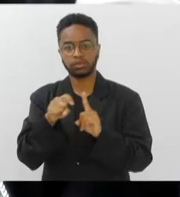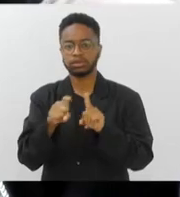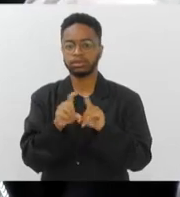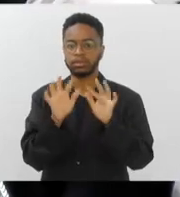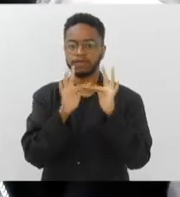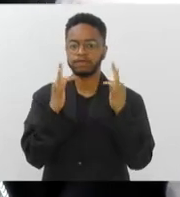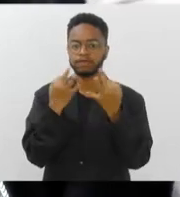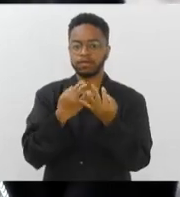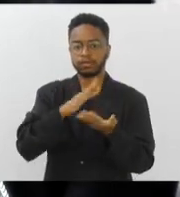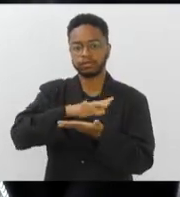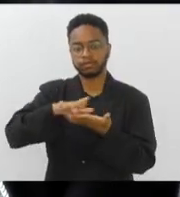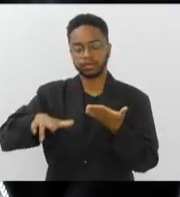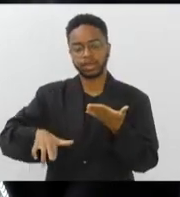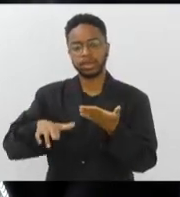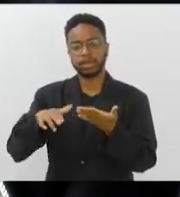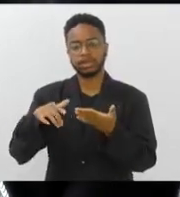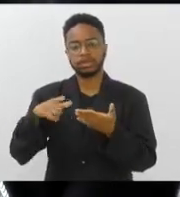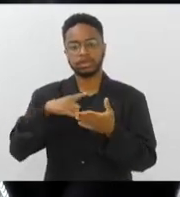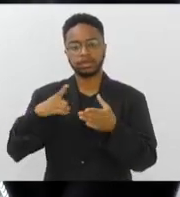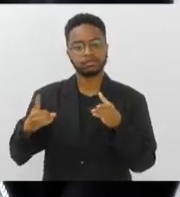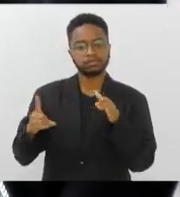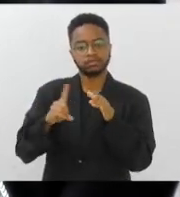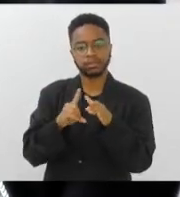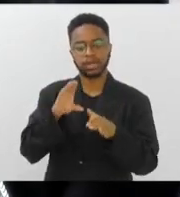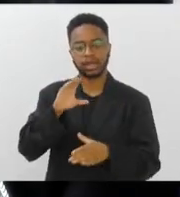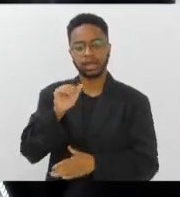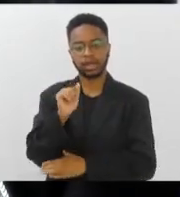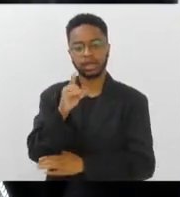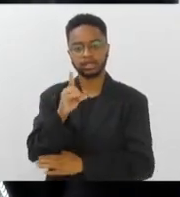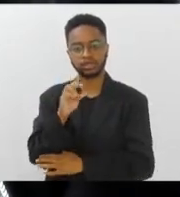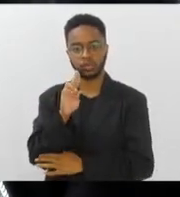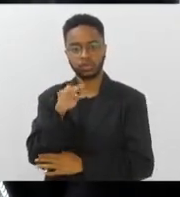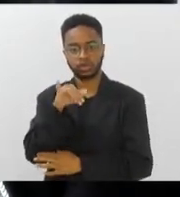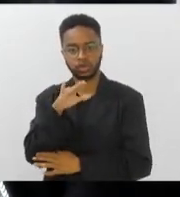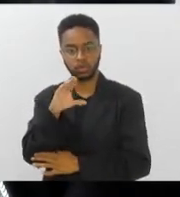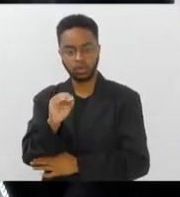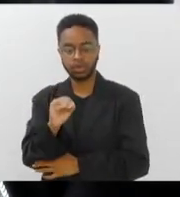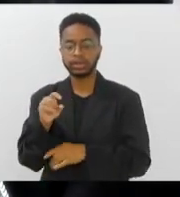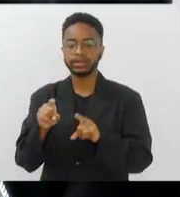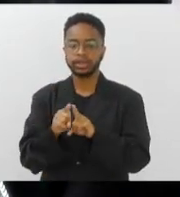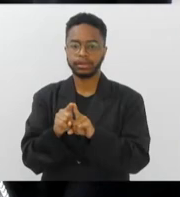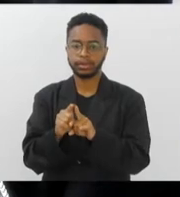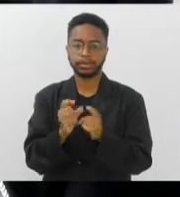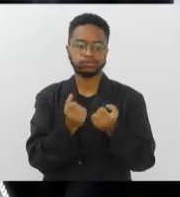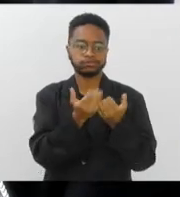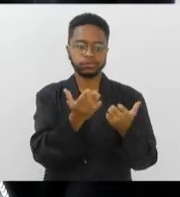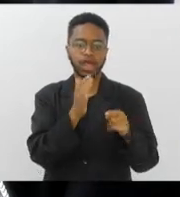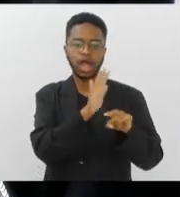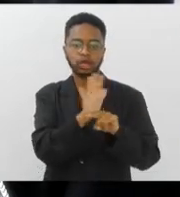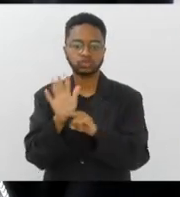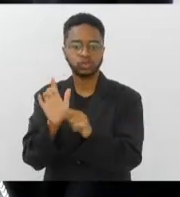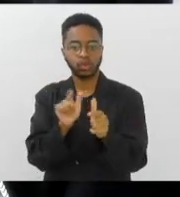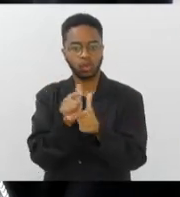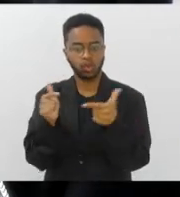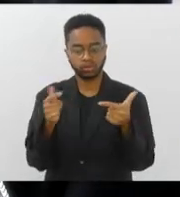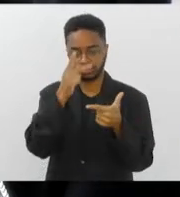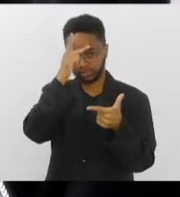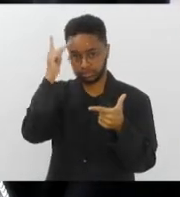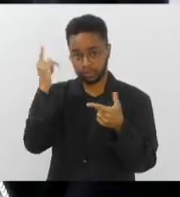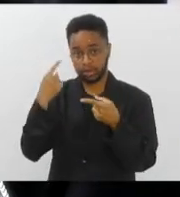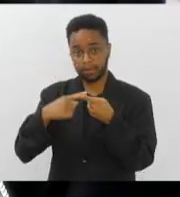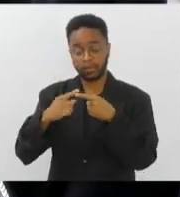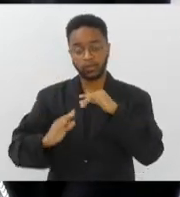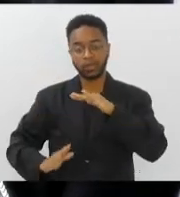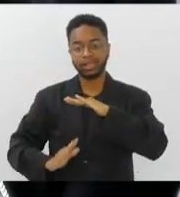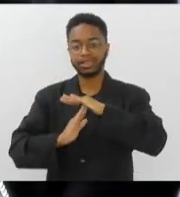famílias que são inseridas no CadÚnico. E até beneficia mais atletas, porque, né, o